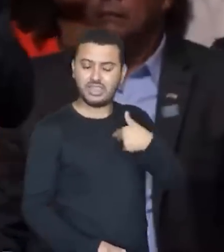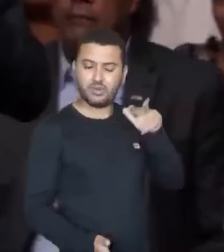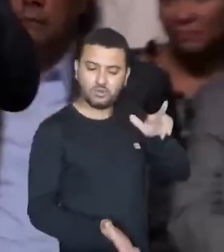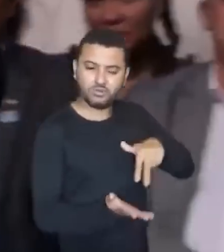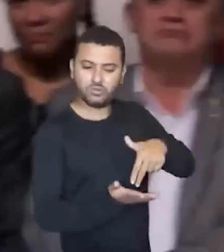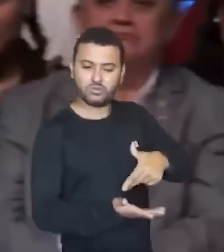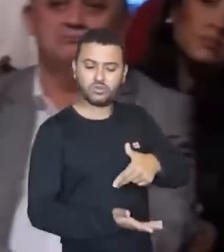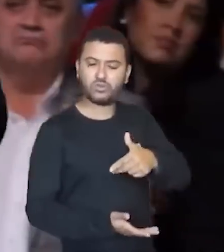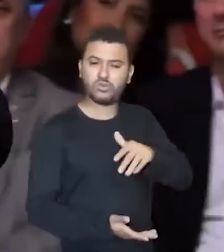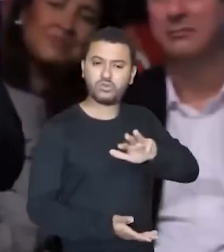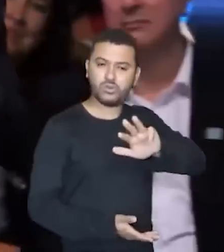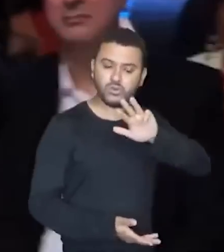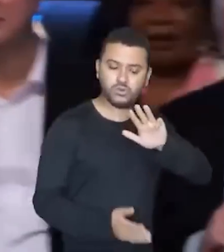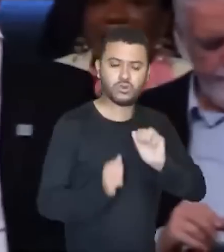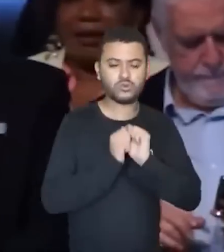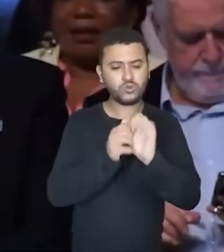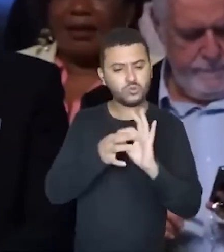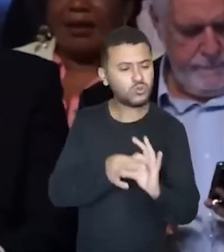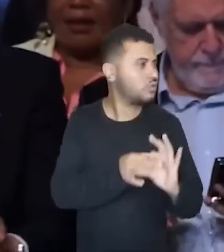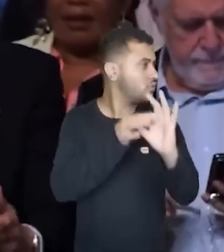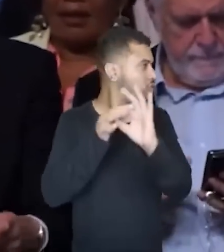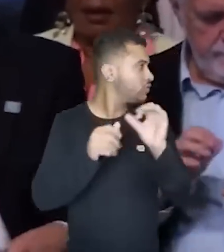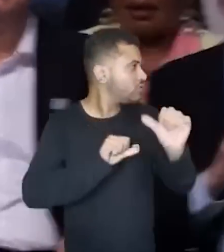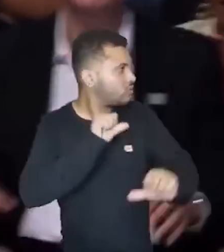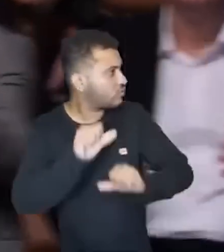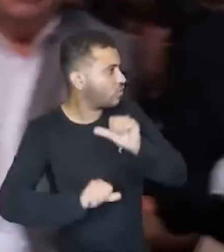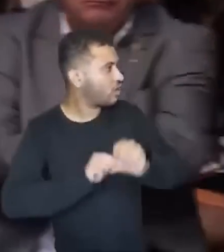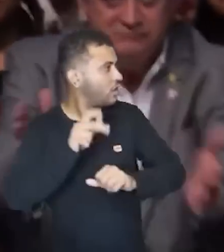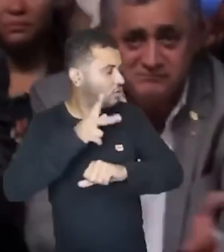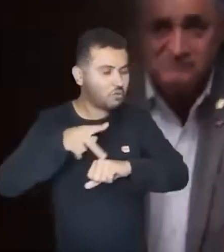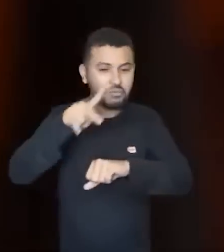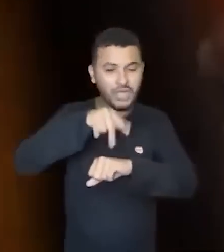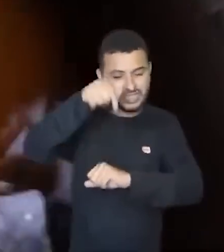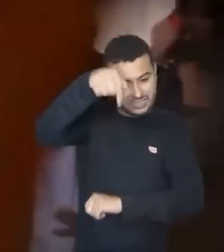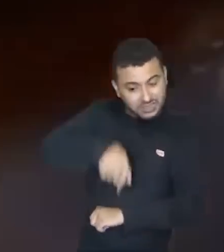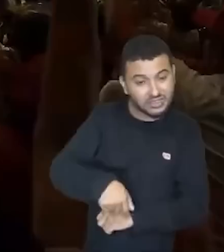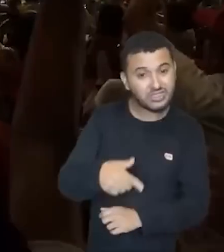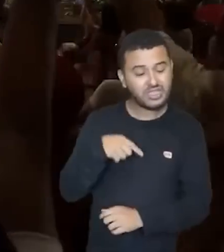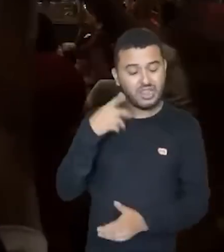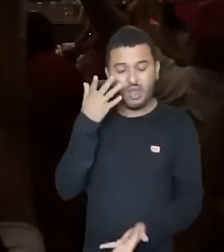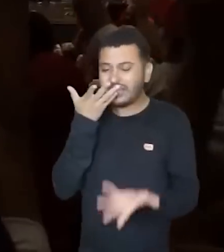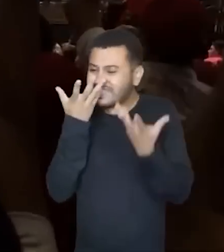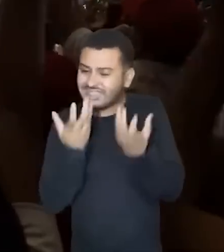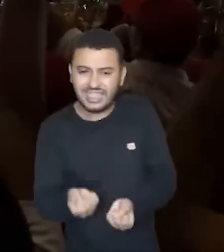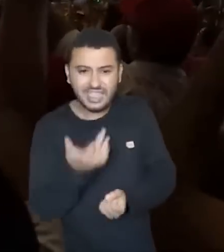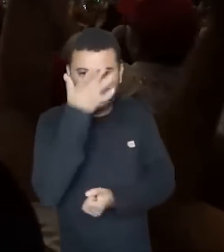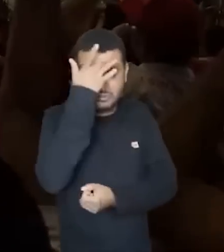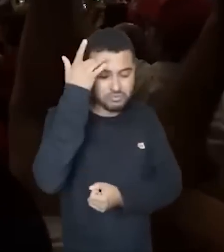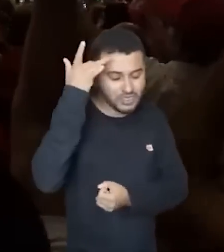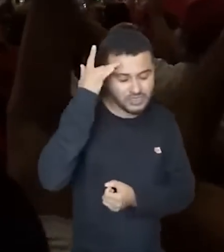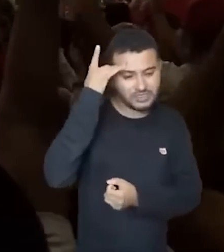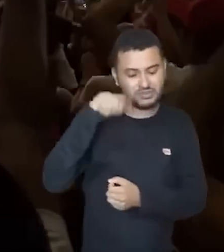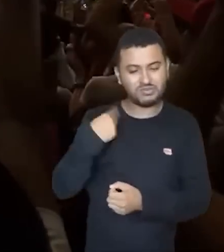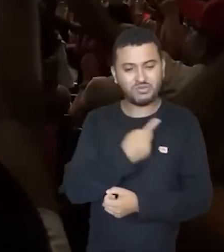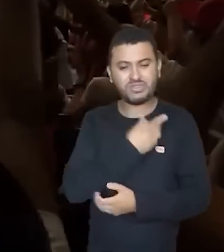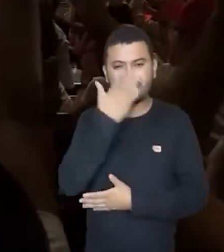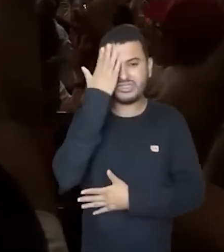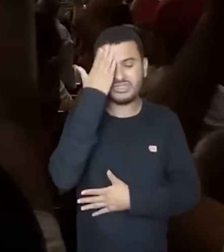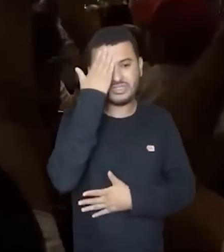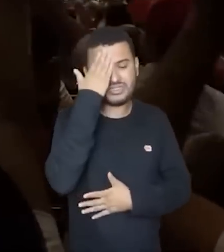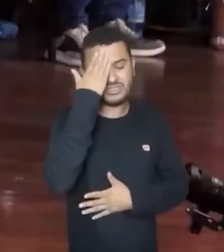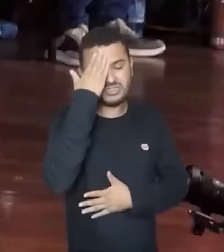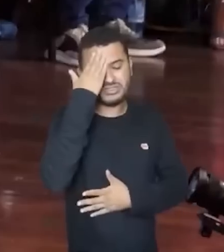com vocês para mudar esse país e não permitir que uma criança mais possa morrer de